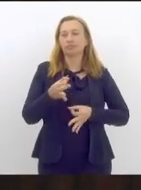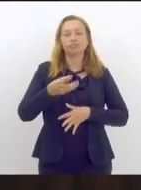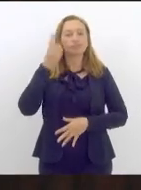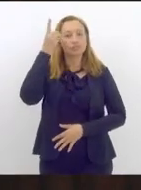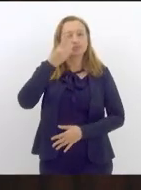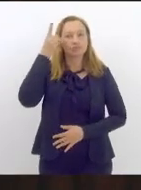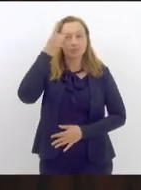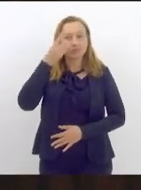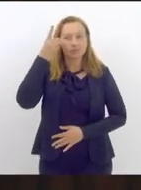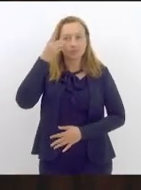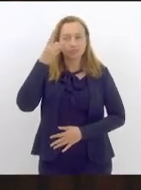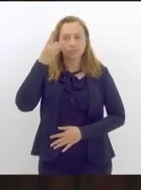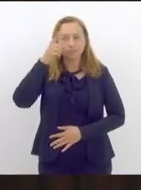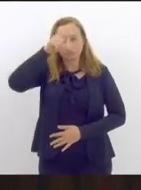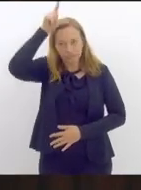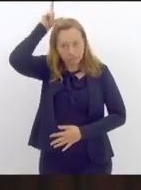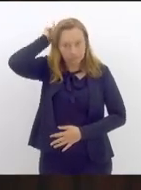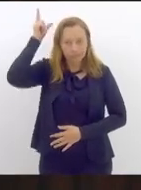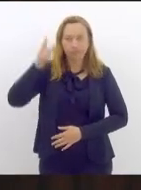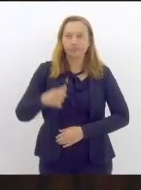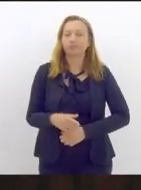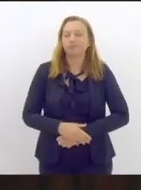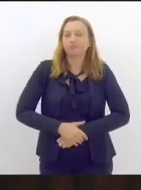deputado Luiz Paulo.